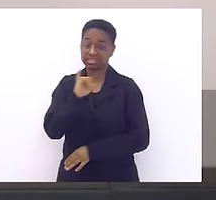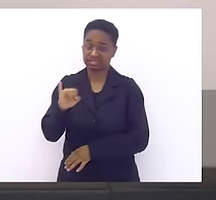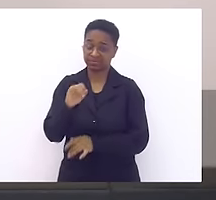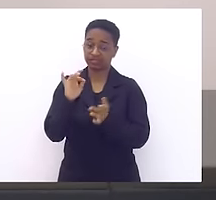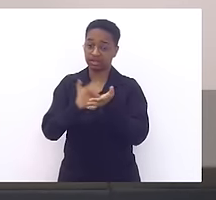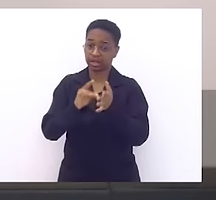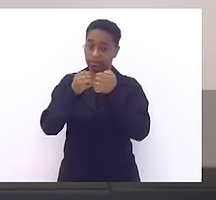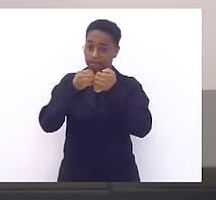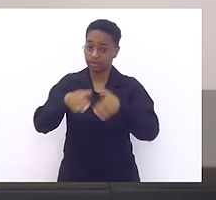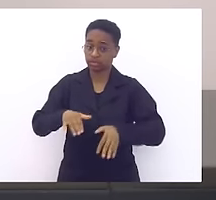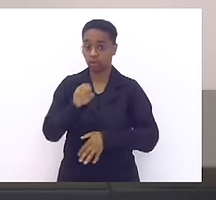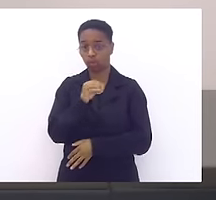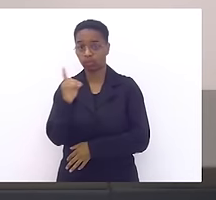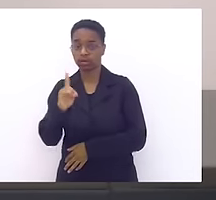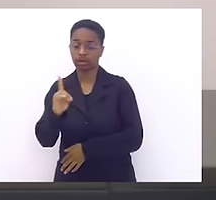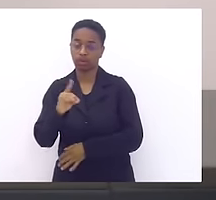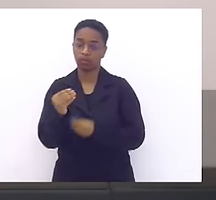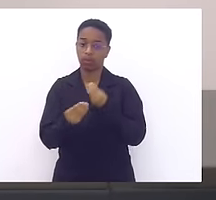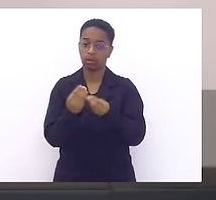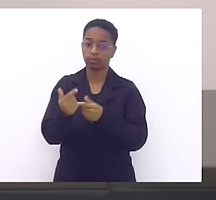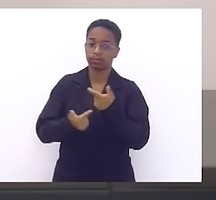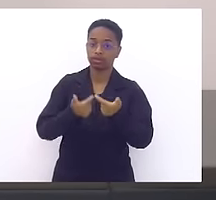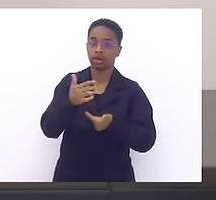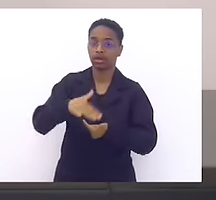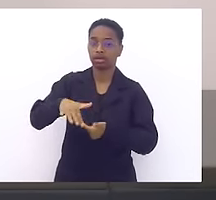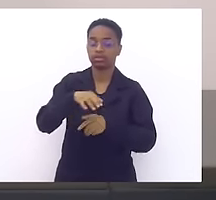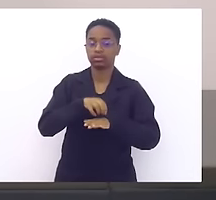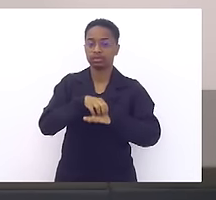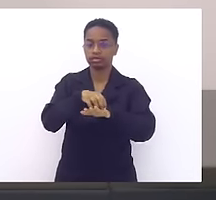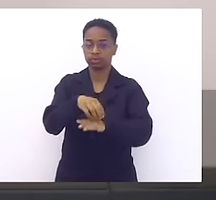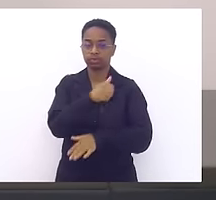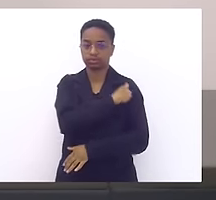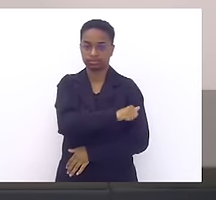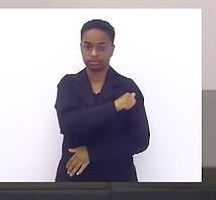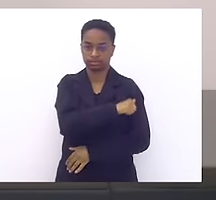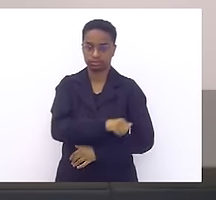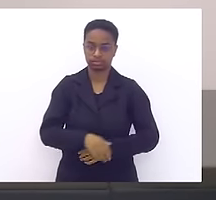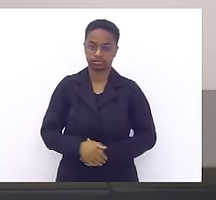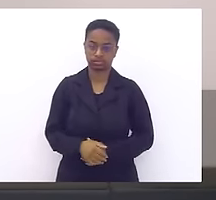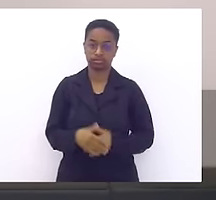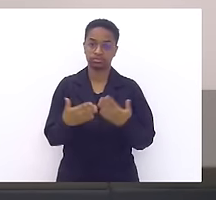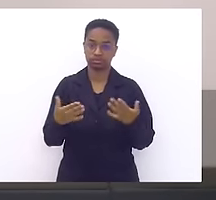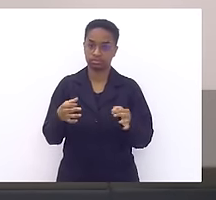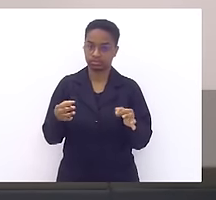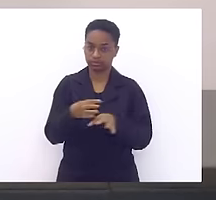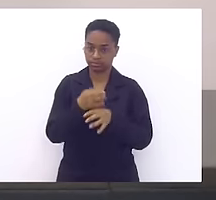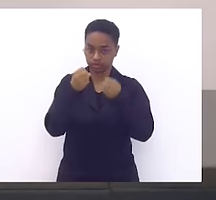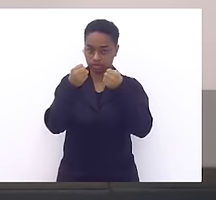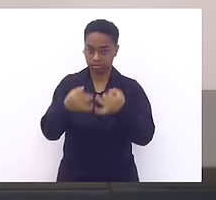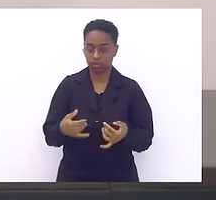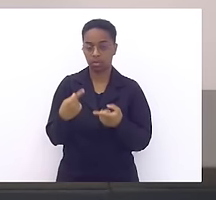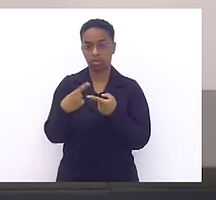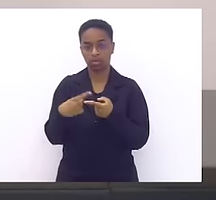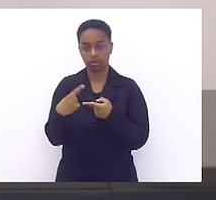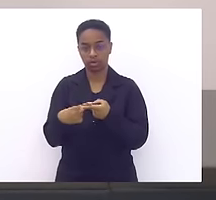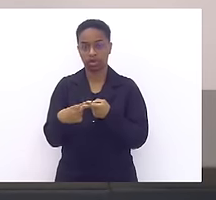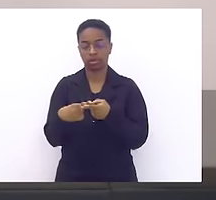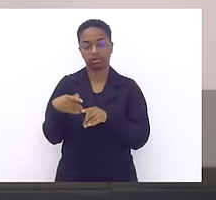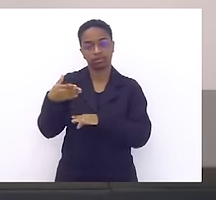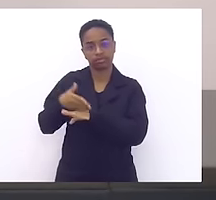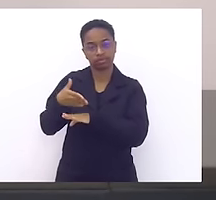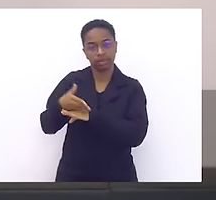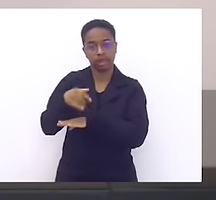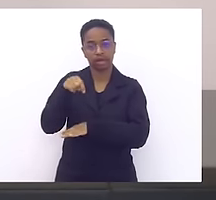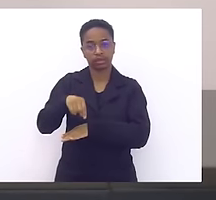no na prestação de serviços de transporte no estado do Rio de Janeiro Então tá explicado o motivo da da participação